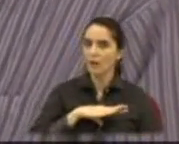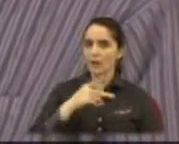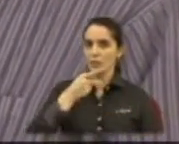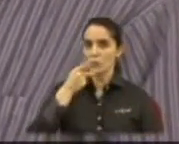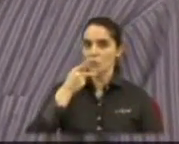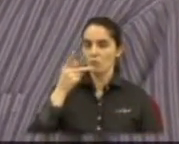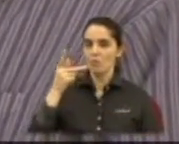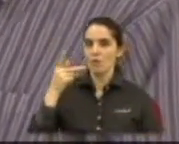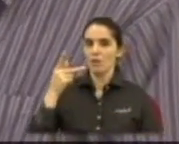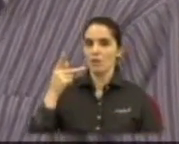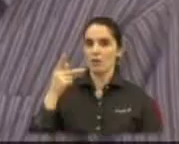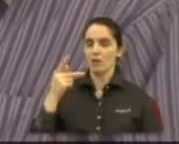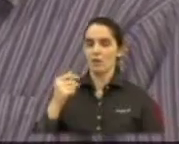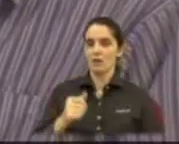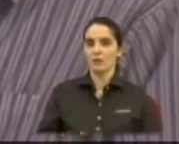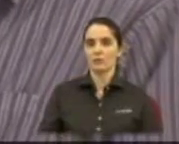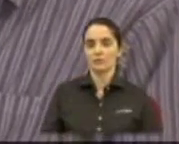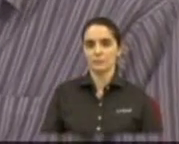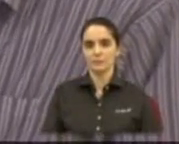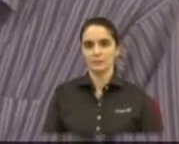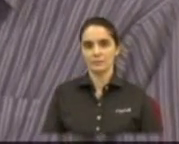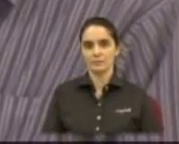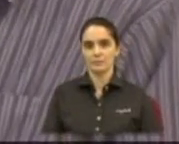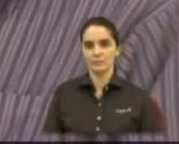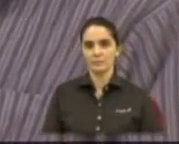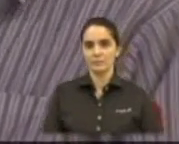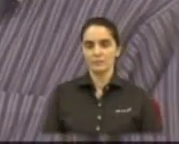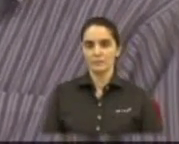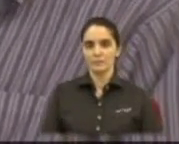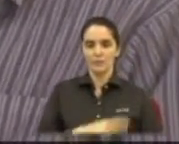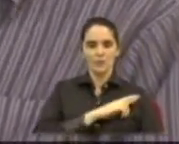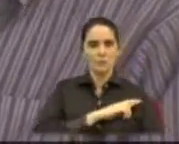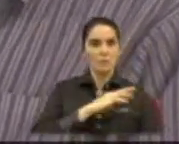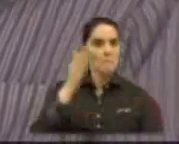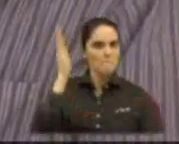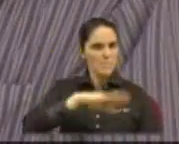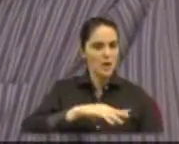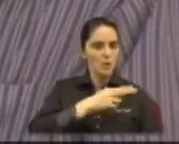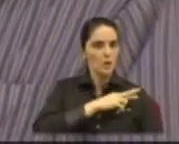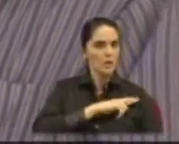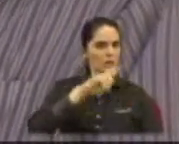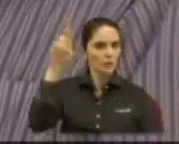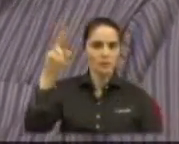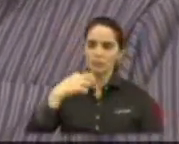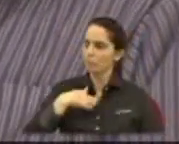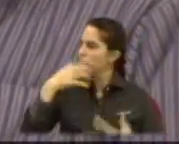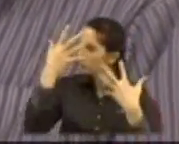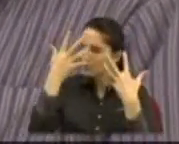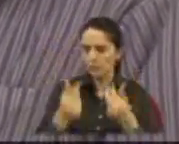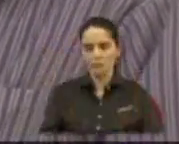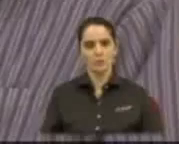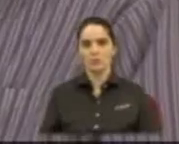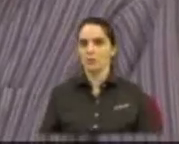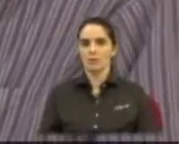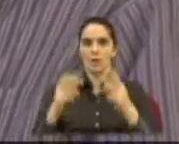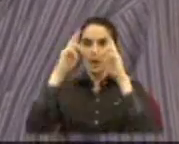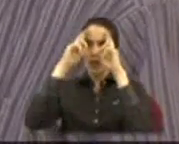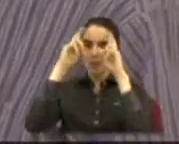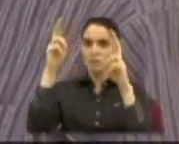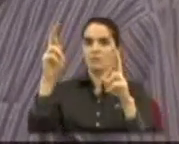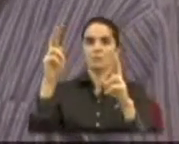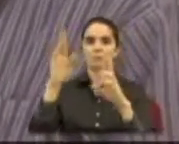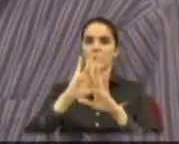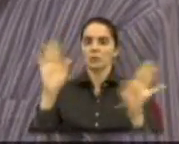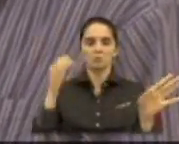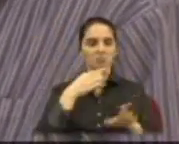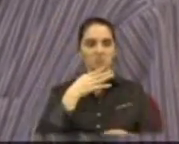mal do segmento que eu acredito, eu não posso admitir, vereador. Com todo respeito, a pessoa,